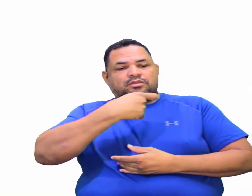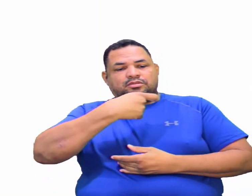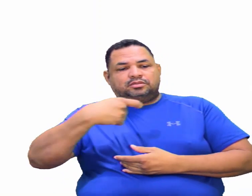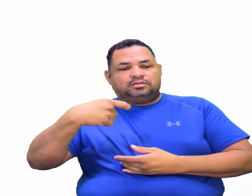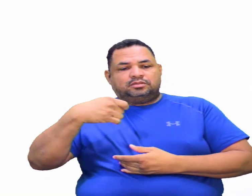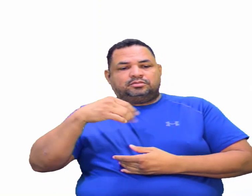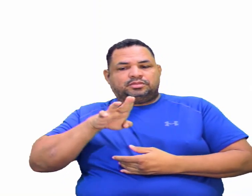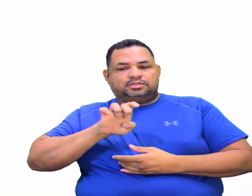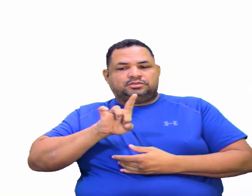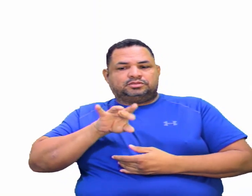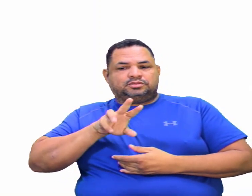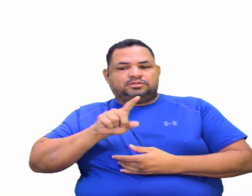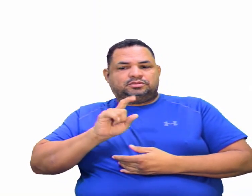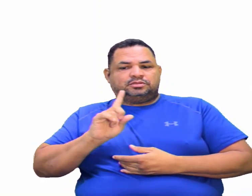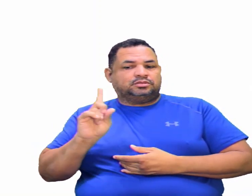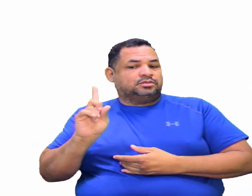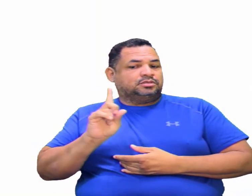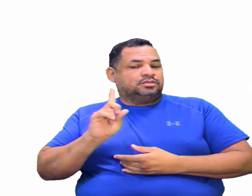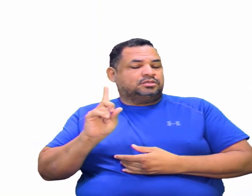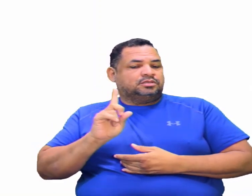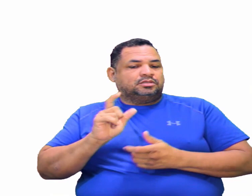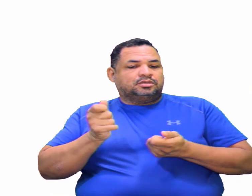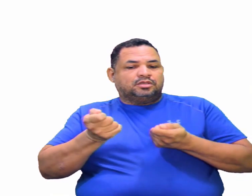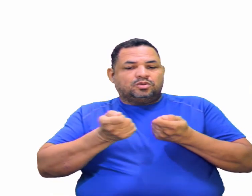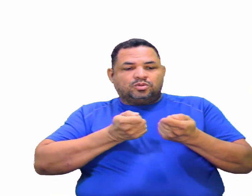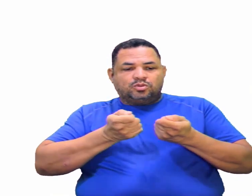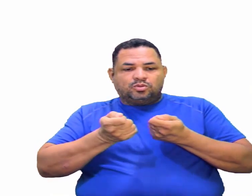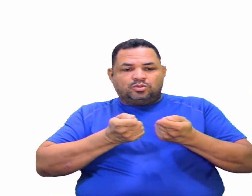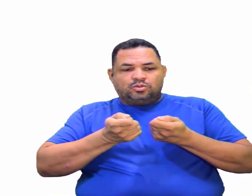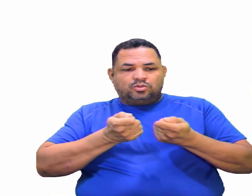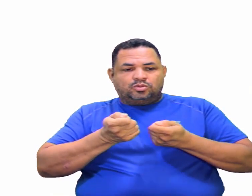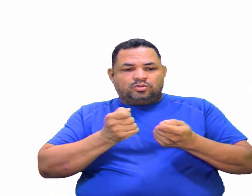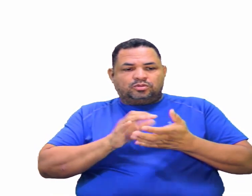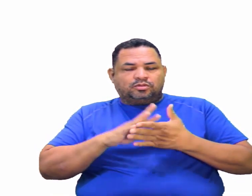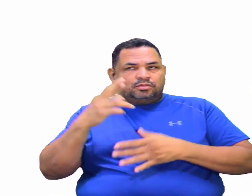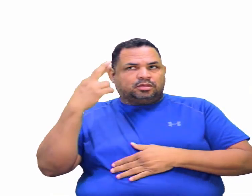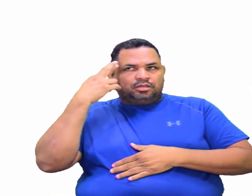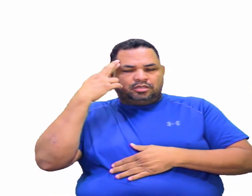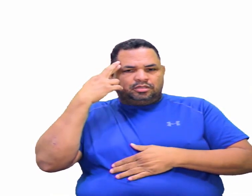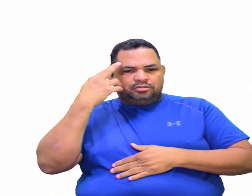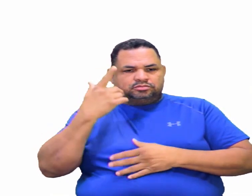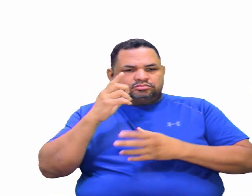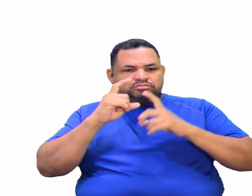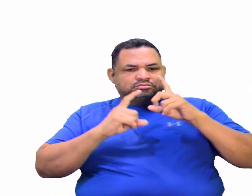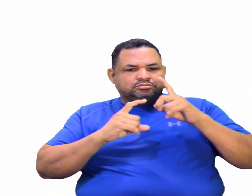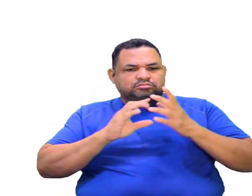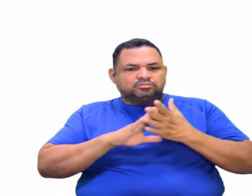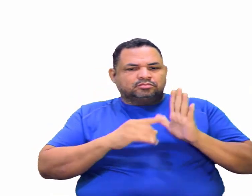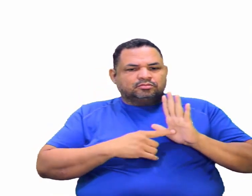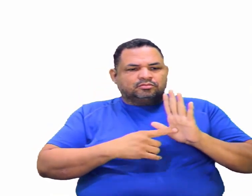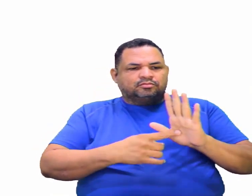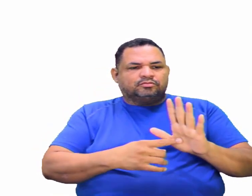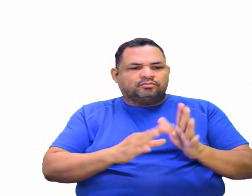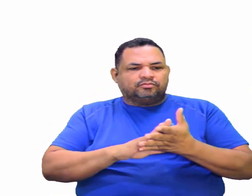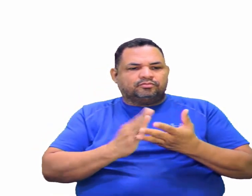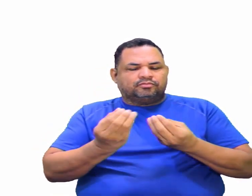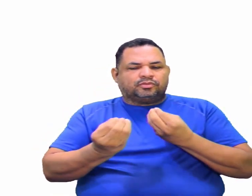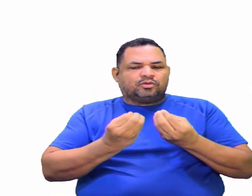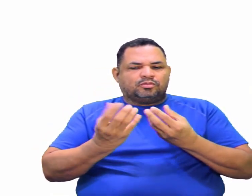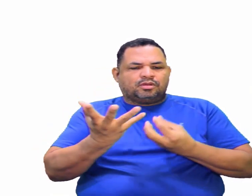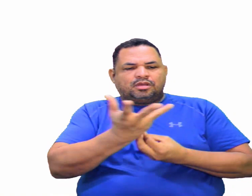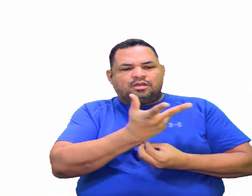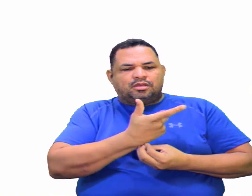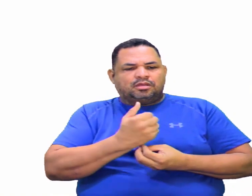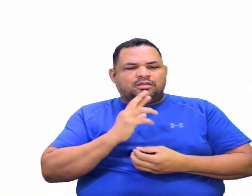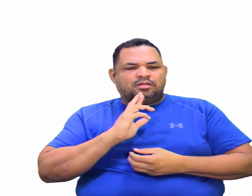não controlava racionalmente sua expressão o expressionismo representa formas de